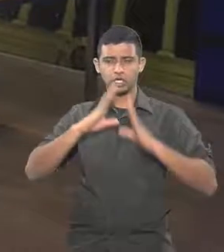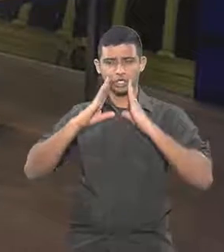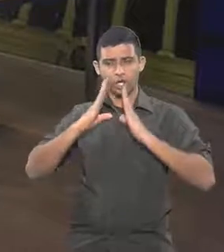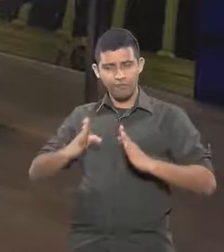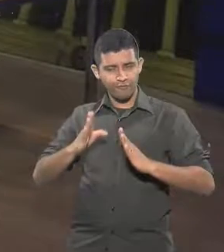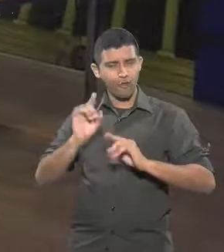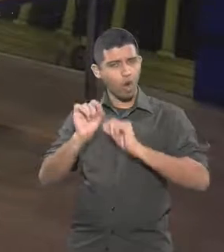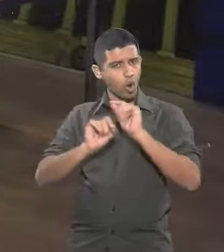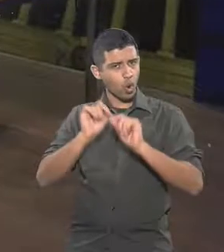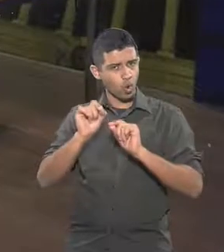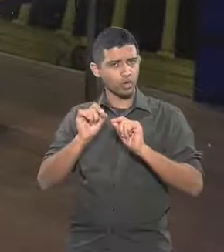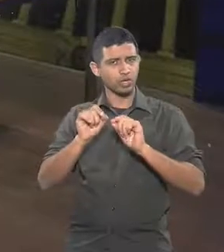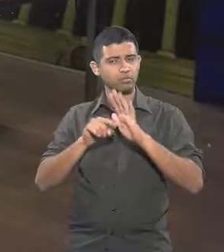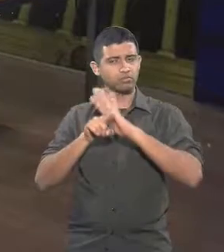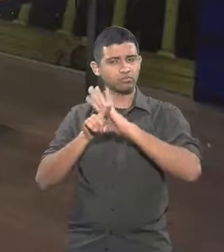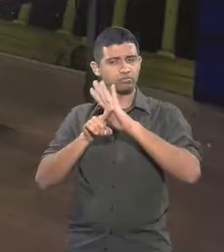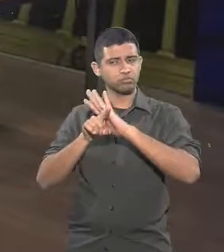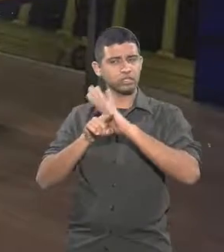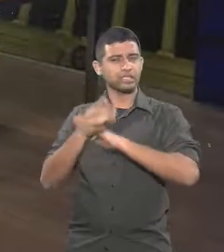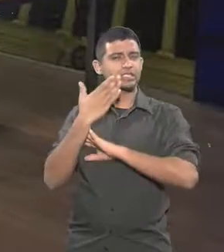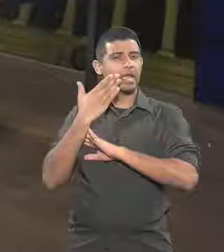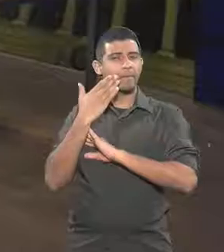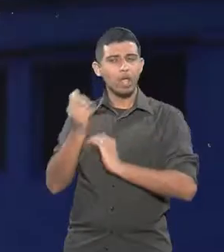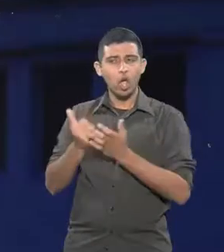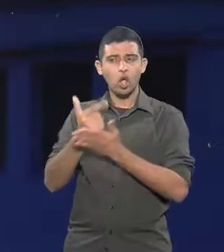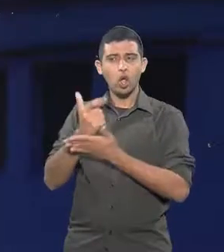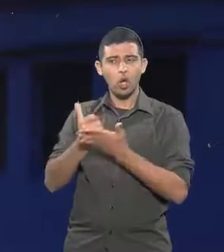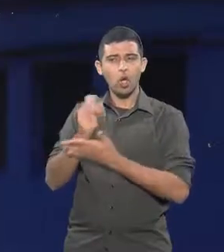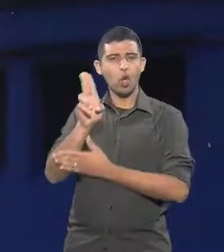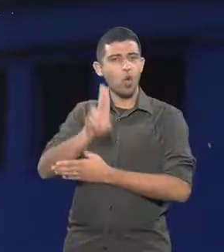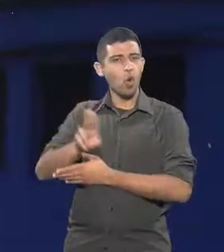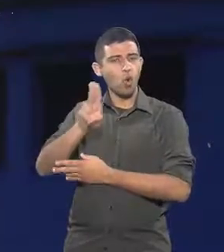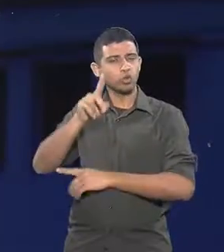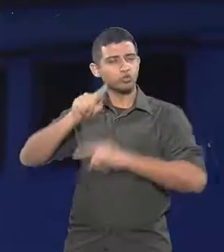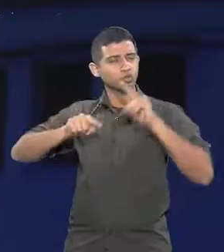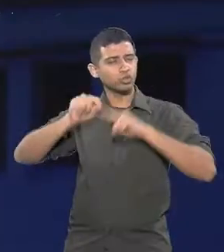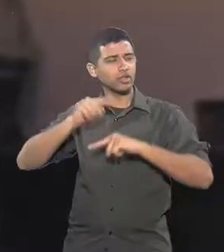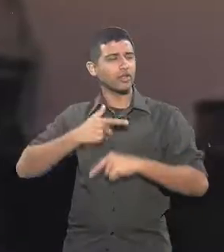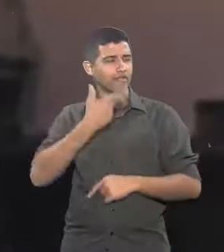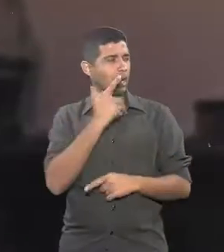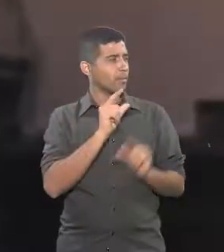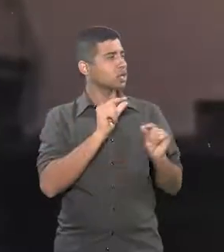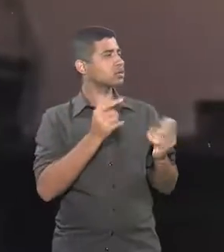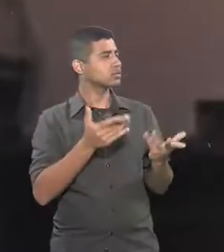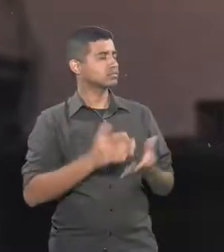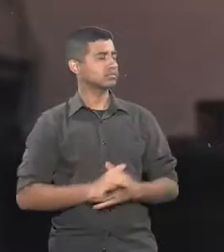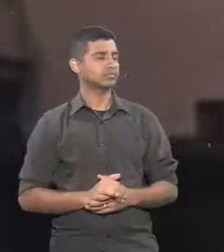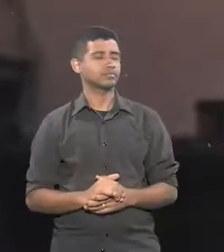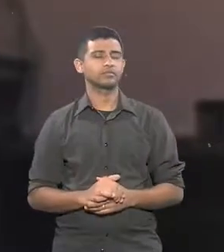mais na análise do consumo em si, né? Fala um pouquinho sobre isso.